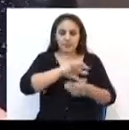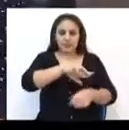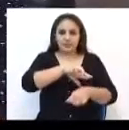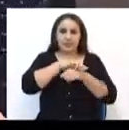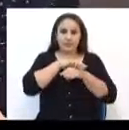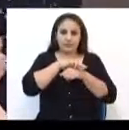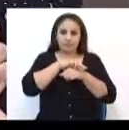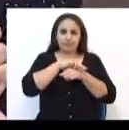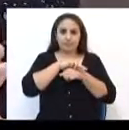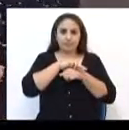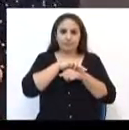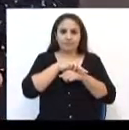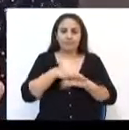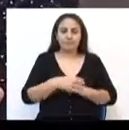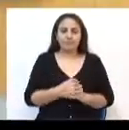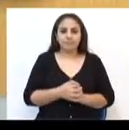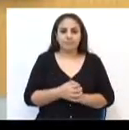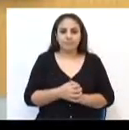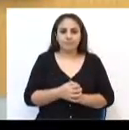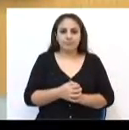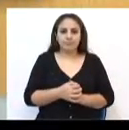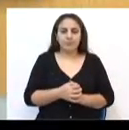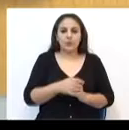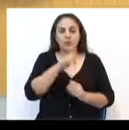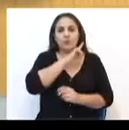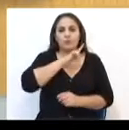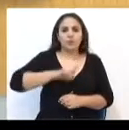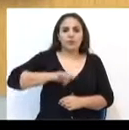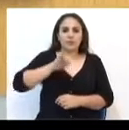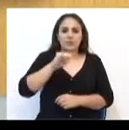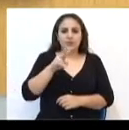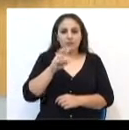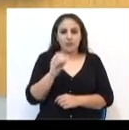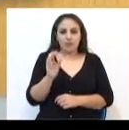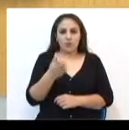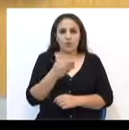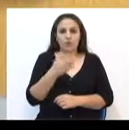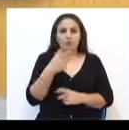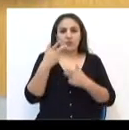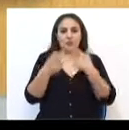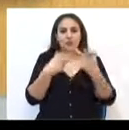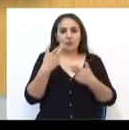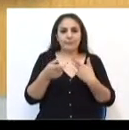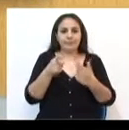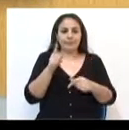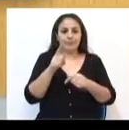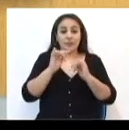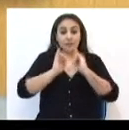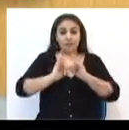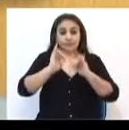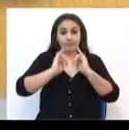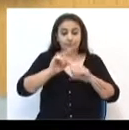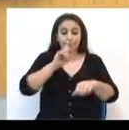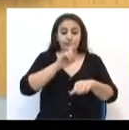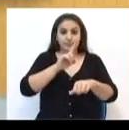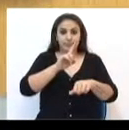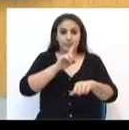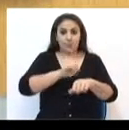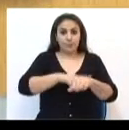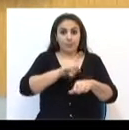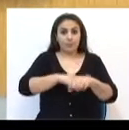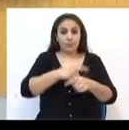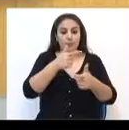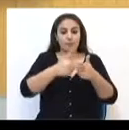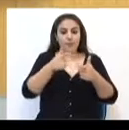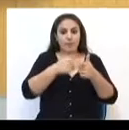garantida em lei, né? O governador José Ivo Sartori decretou o estado de calamidade financeira no Rio